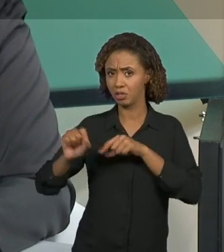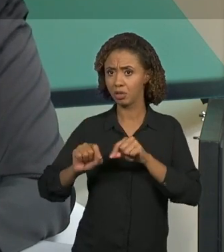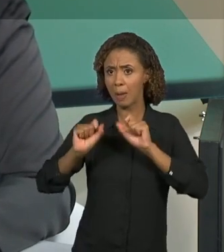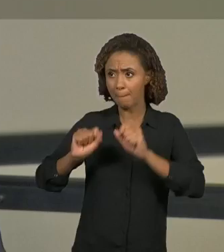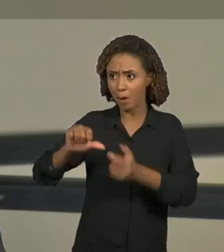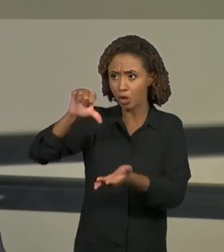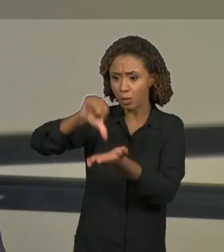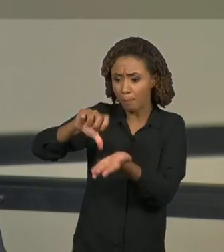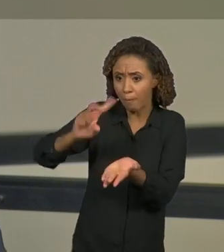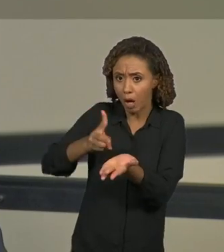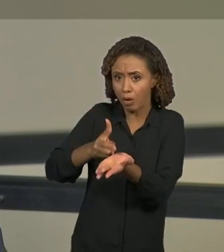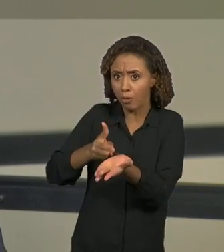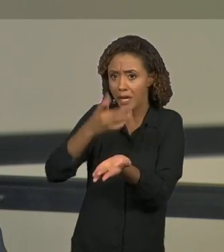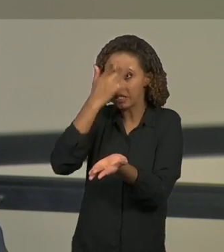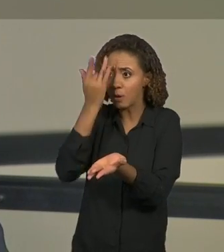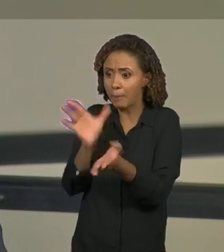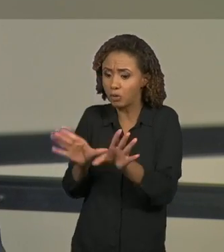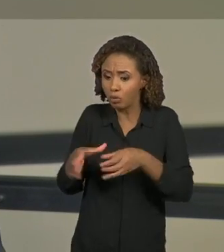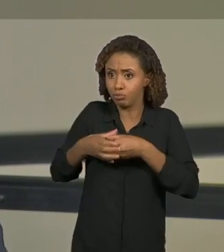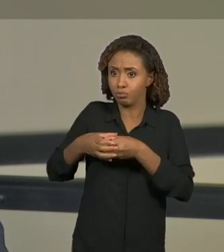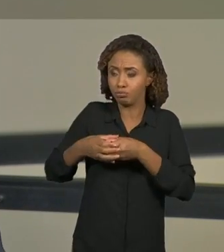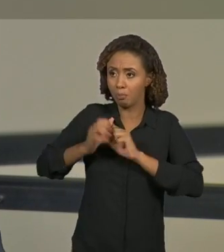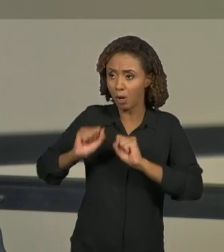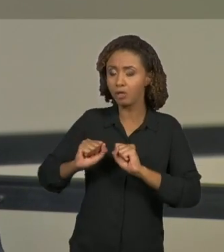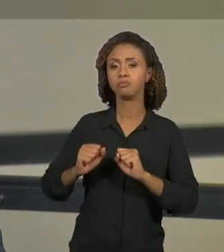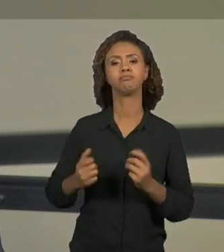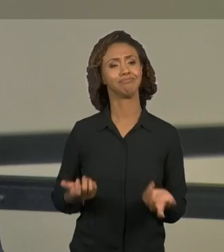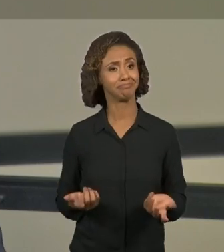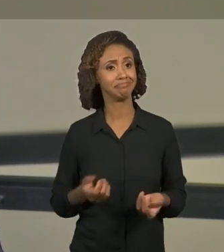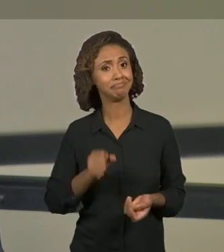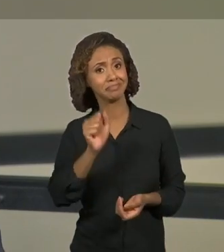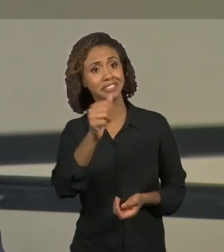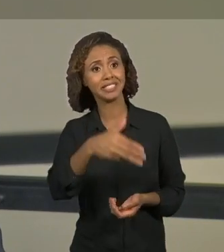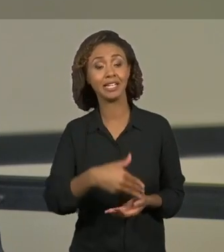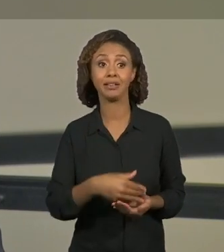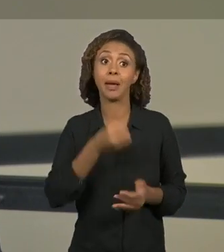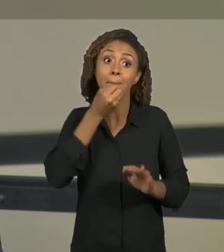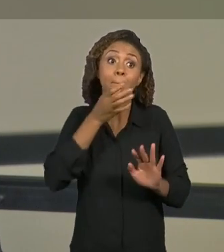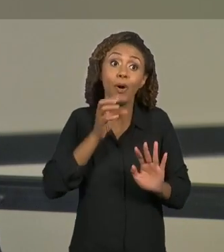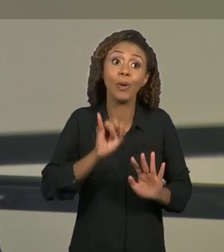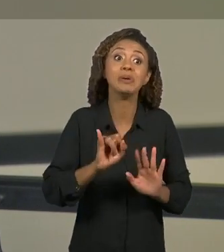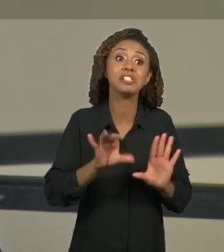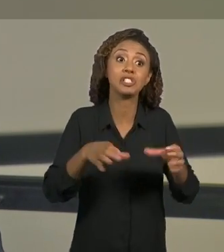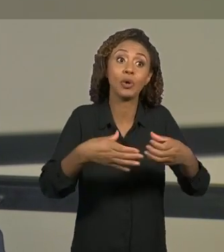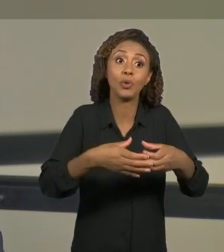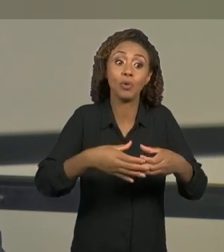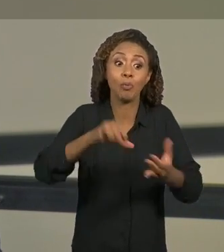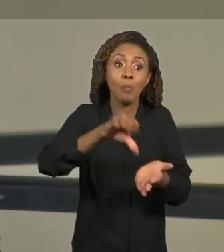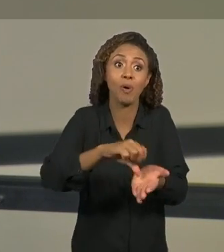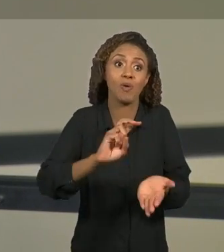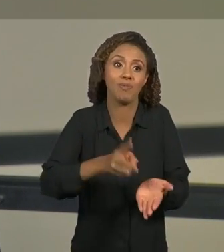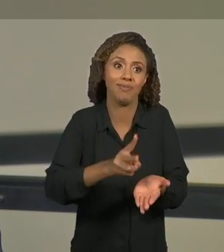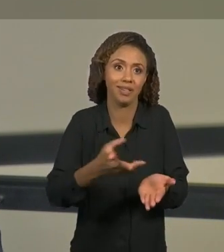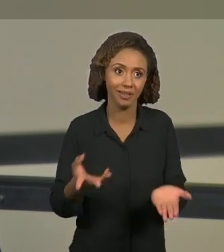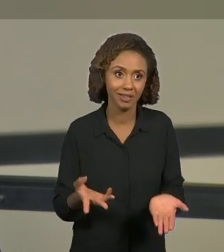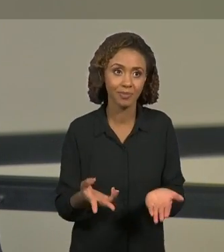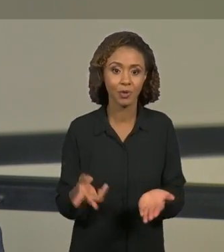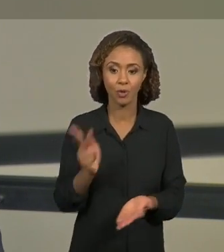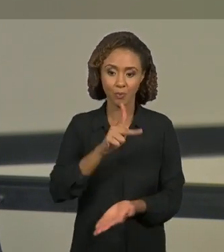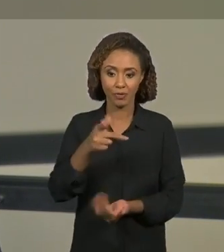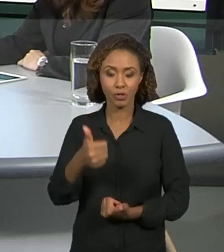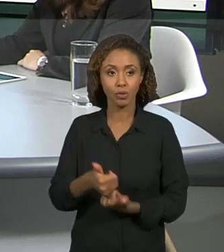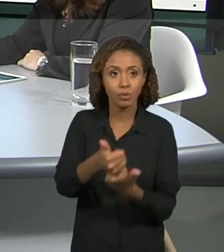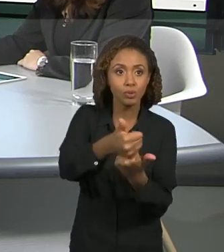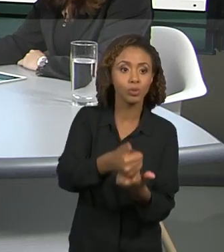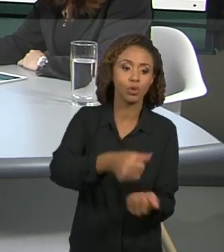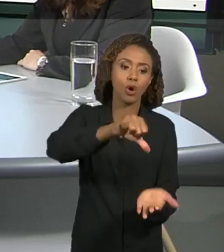mesmo polo sim na verdade seria interessante que fosse não é para você poder trabalhar e ter o auxílio do tutor